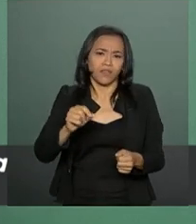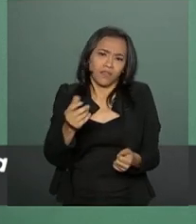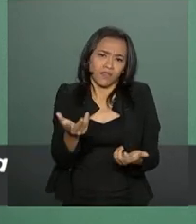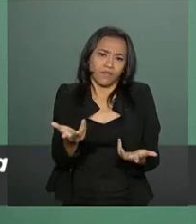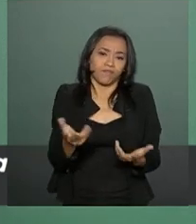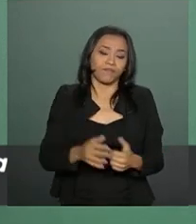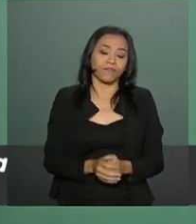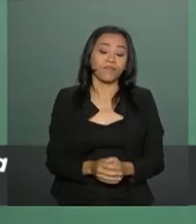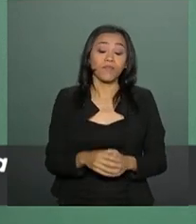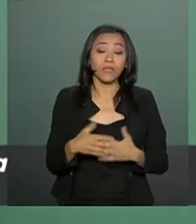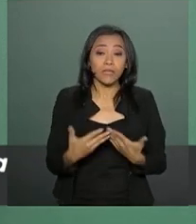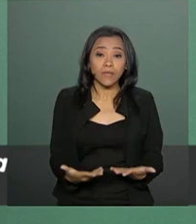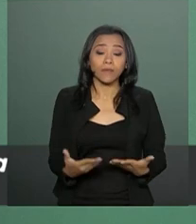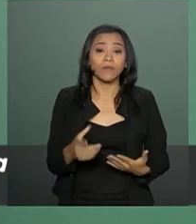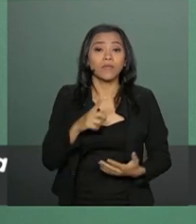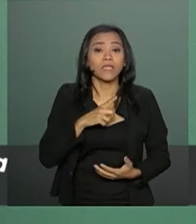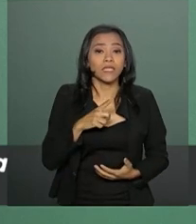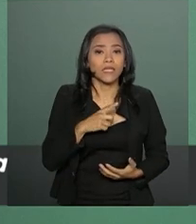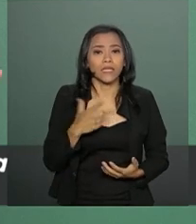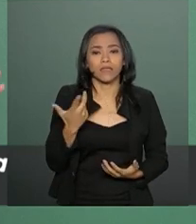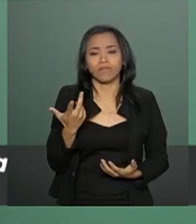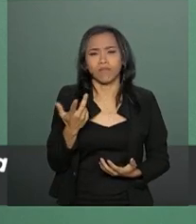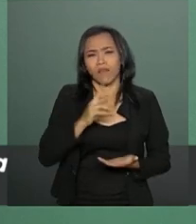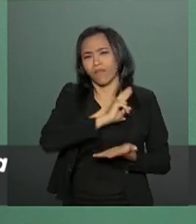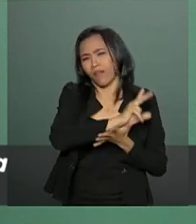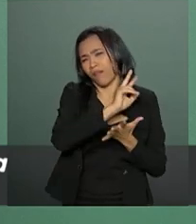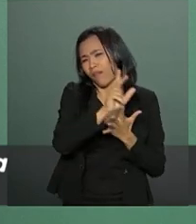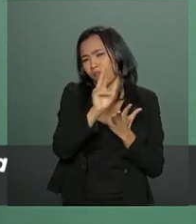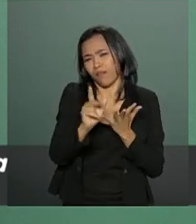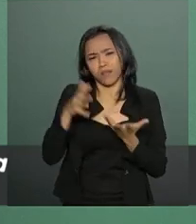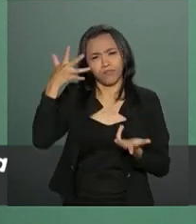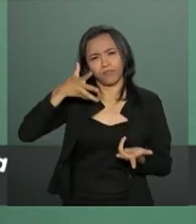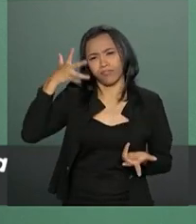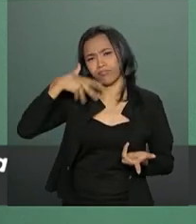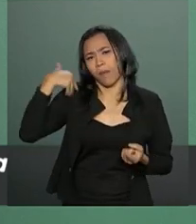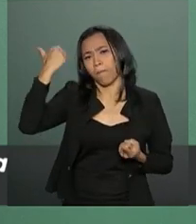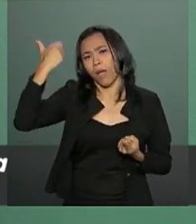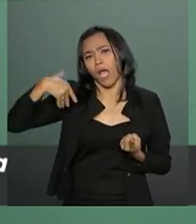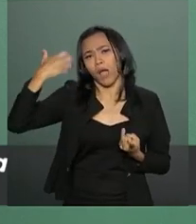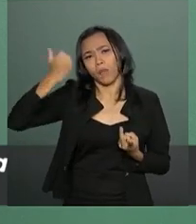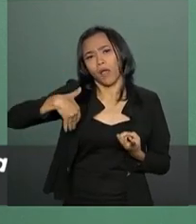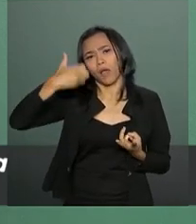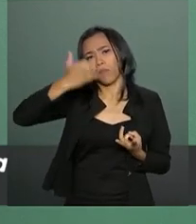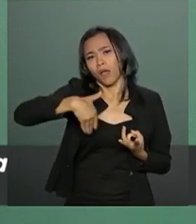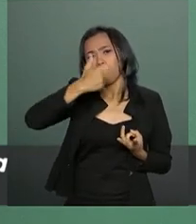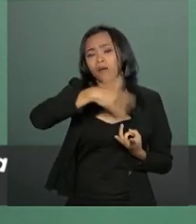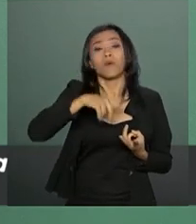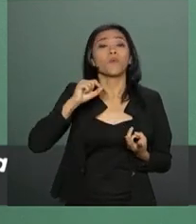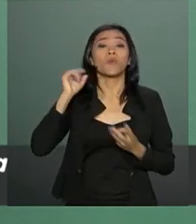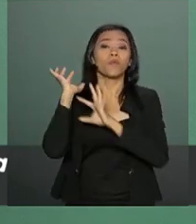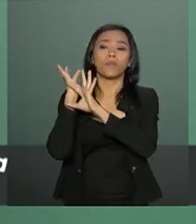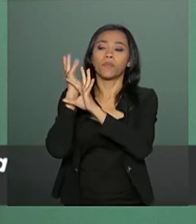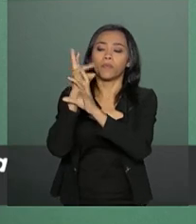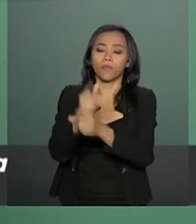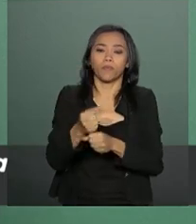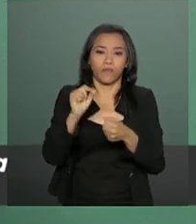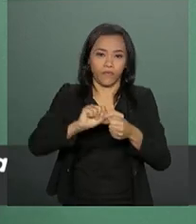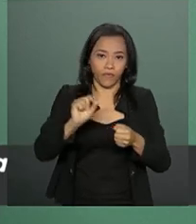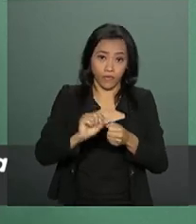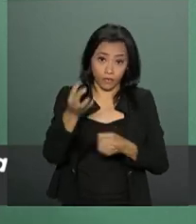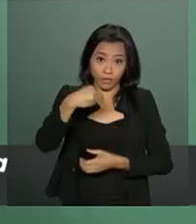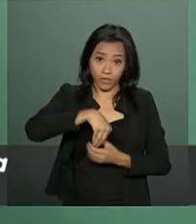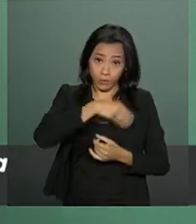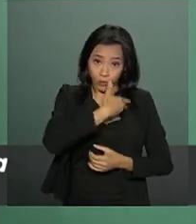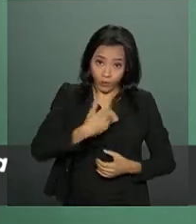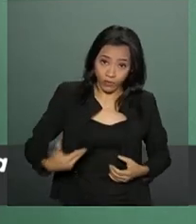então eu teria aqui é palavras mais variadas para revelar o quanto foi feito no nosso governo mas eu quero dizer que esta